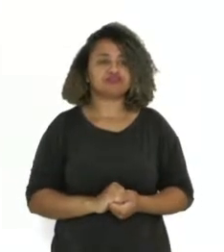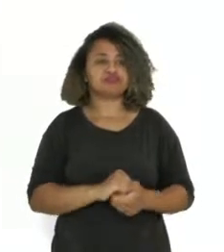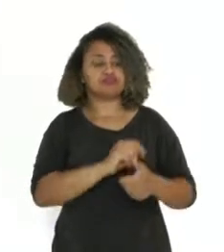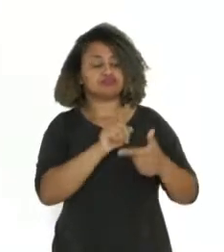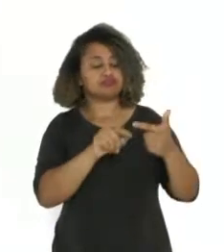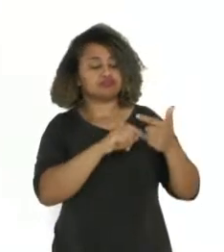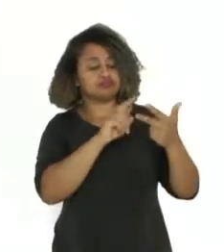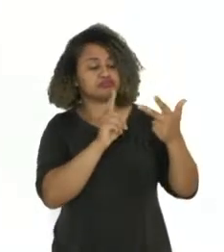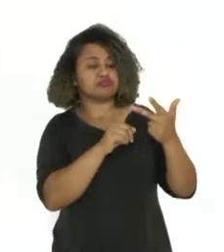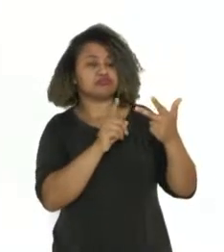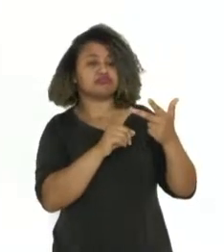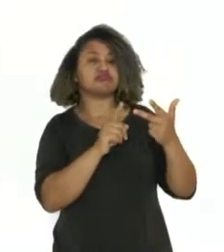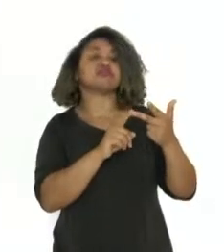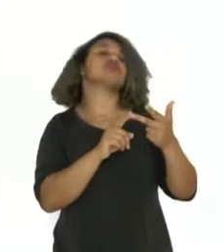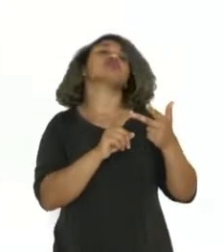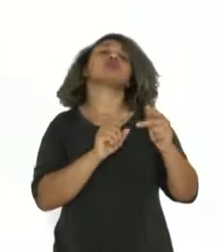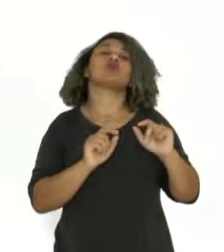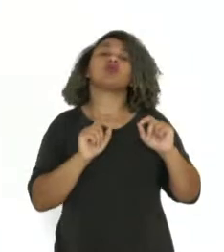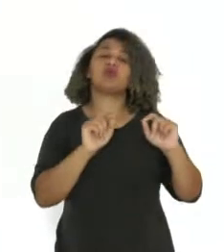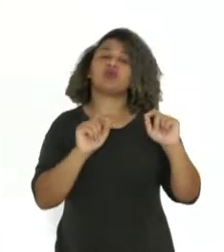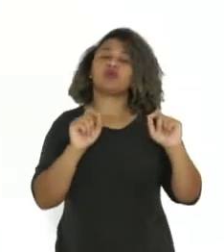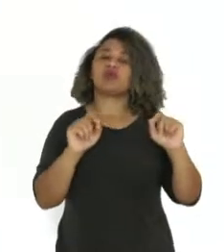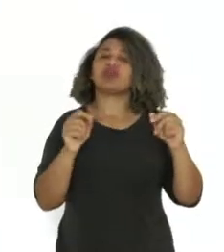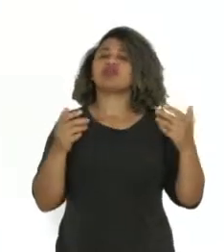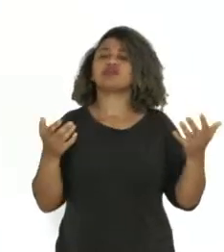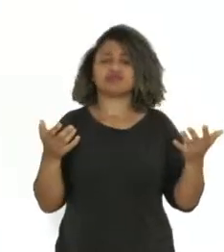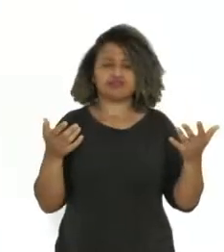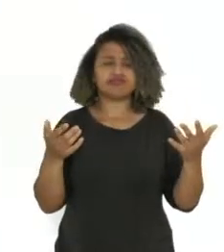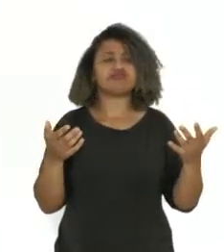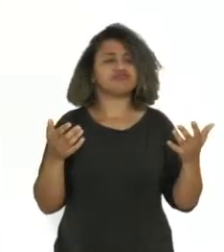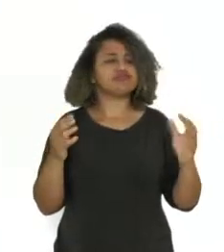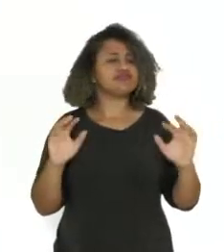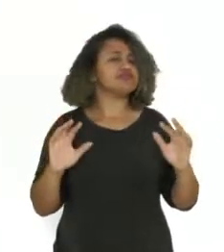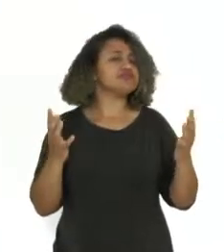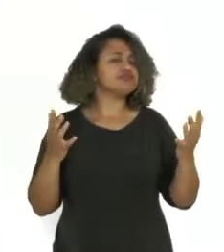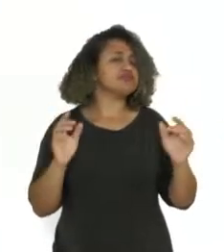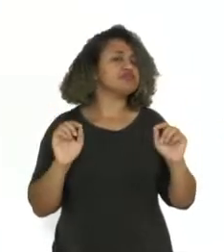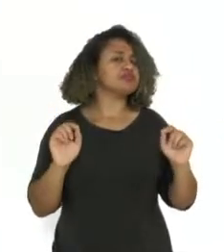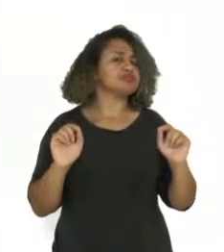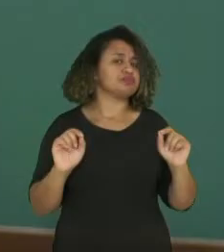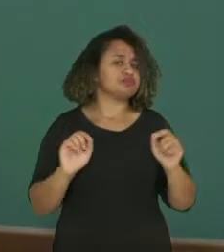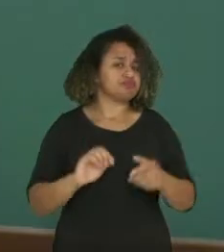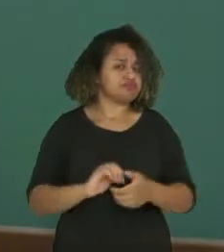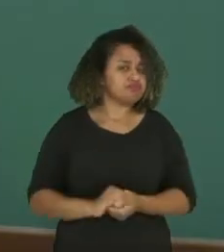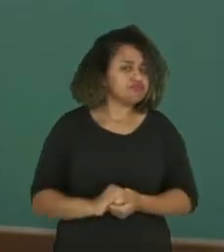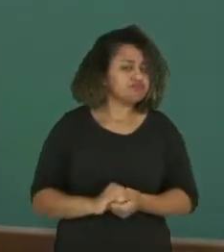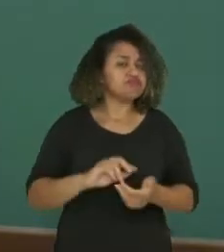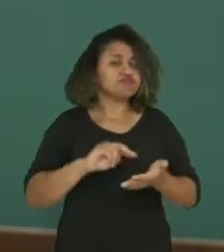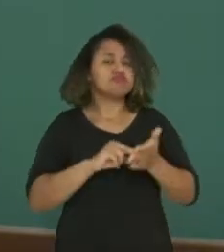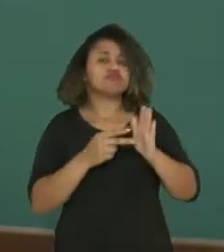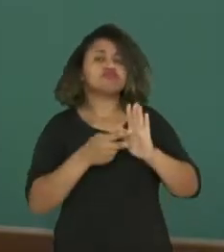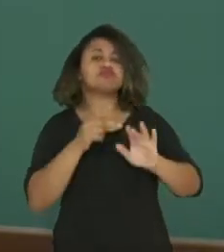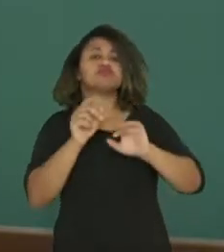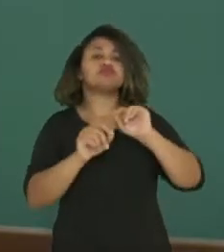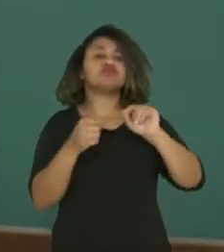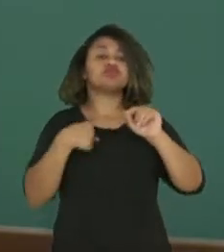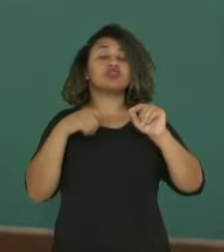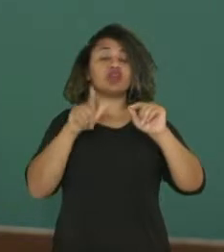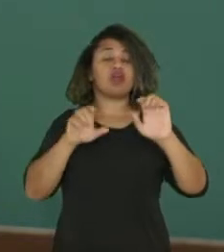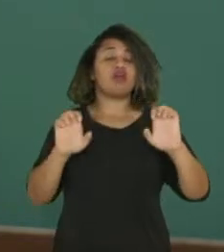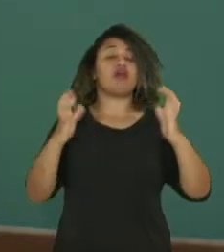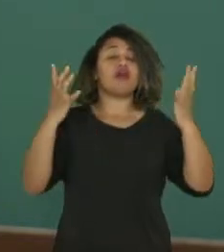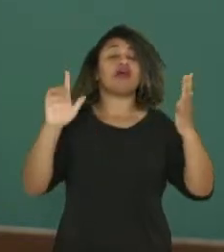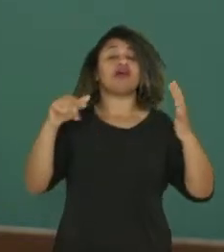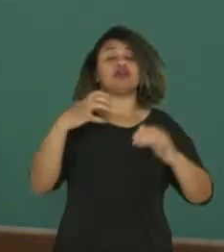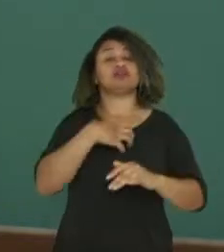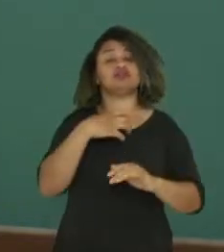que valora y potencia el desarrollo de la región. Ou seja, então a feira é uma